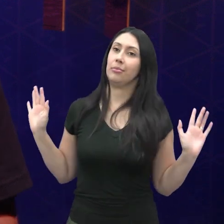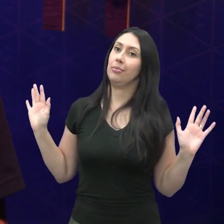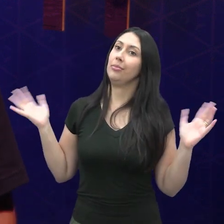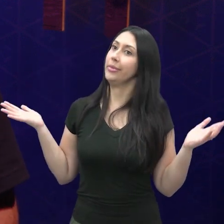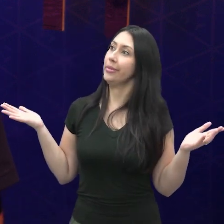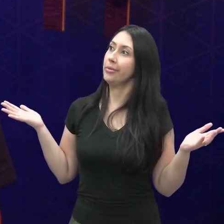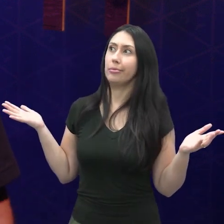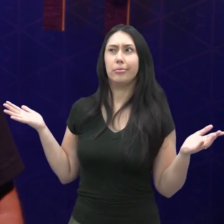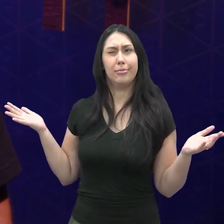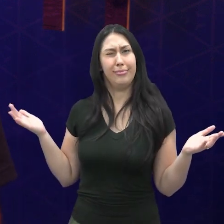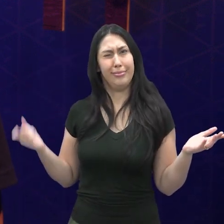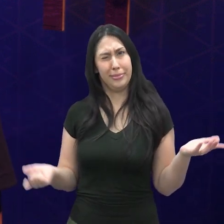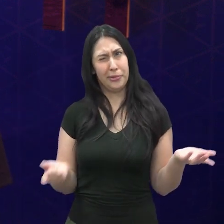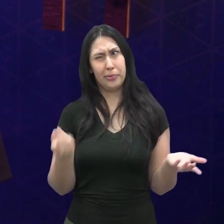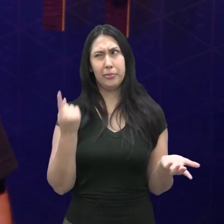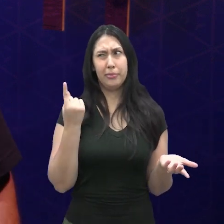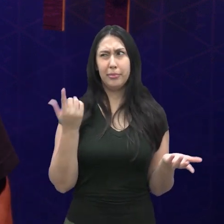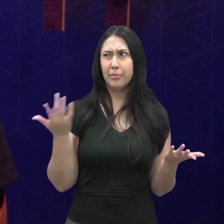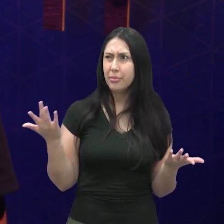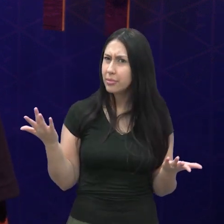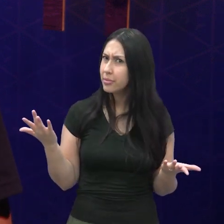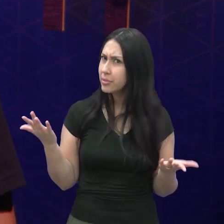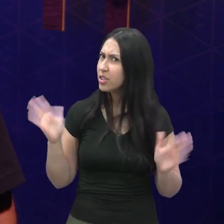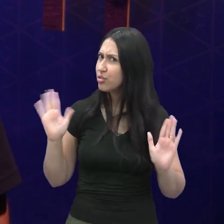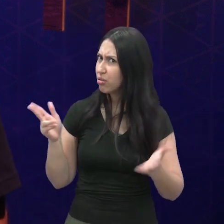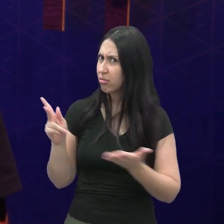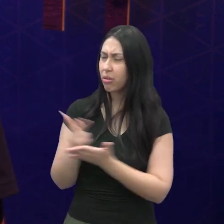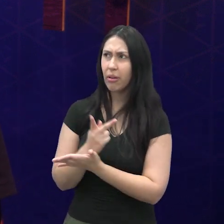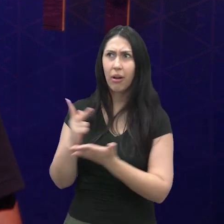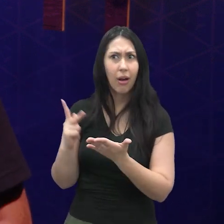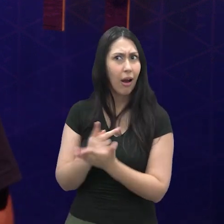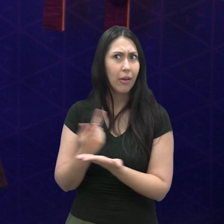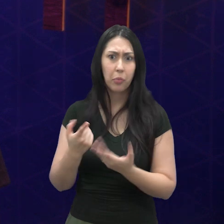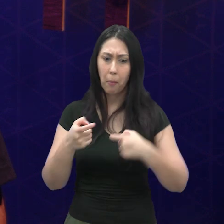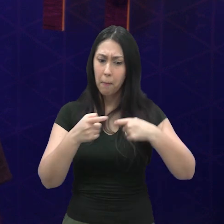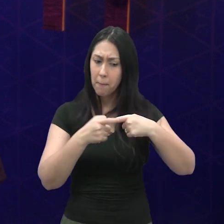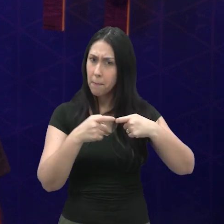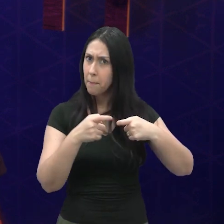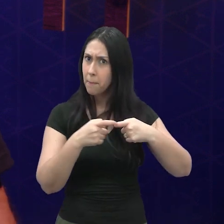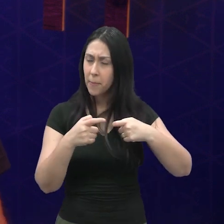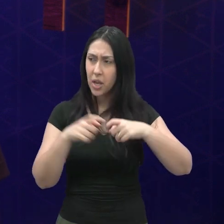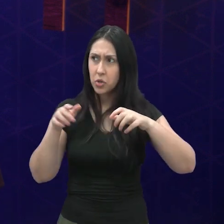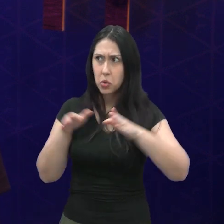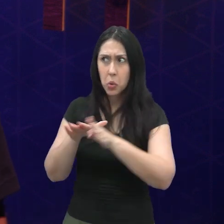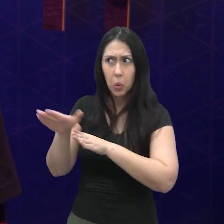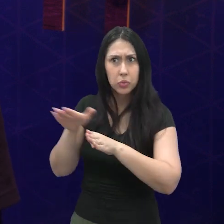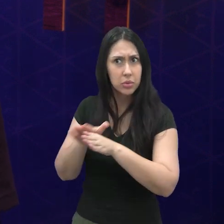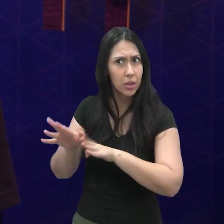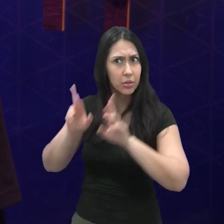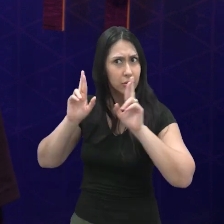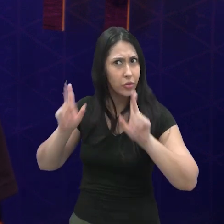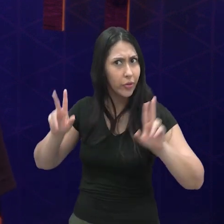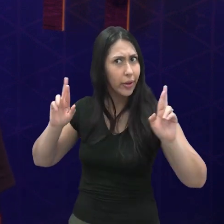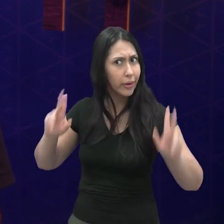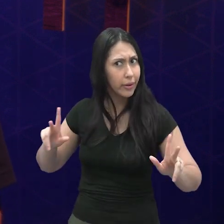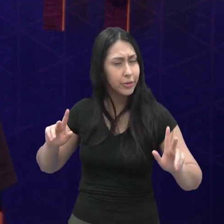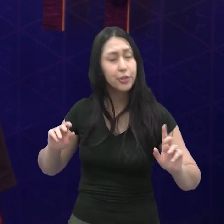Aí já vai meio que contra tudo que os médicos e os nutricionistas